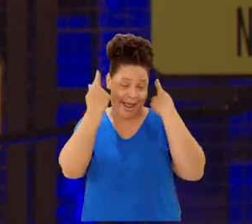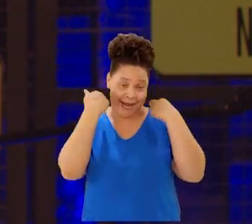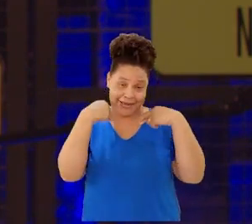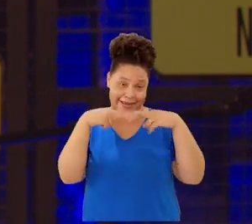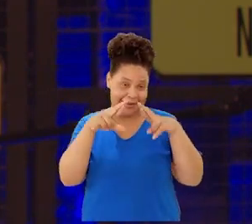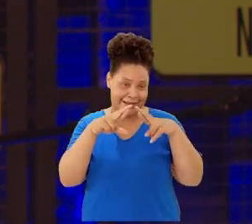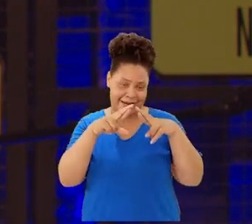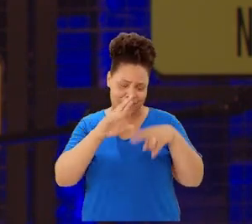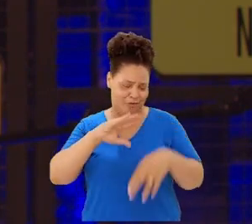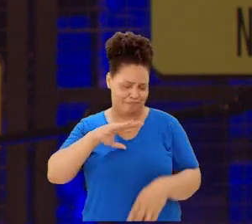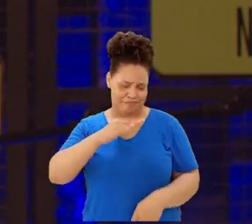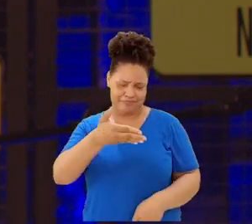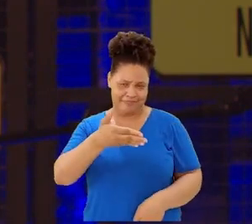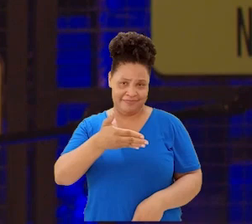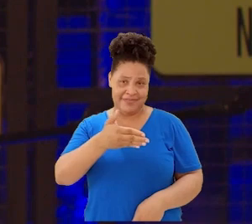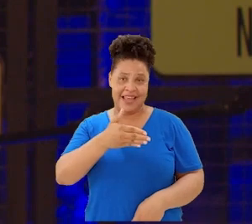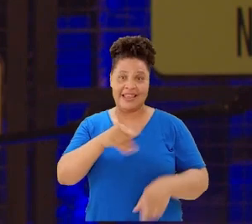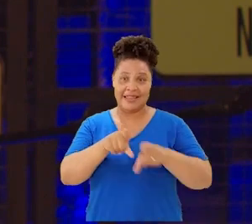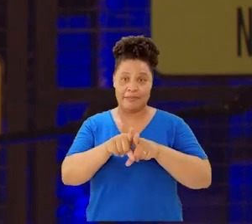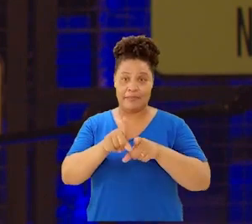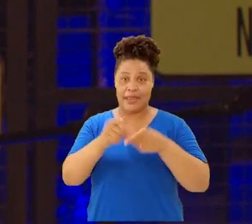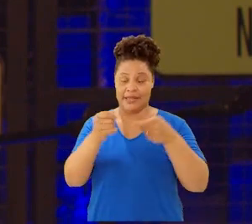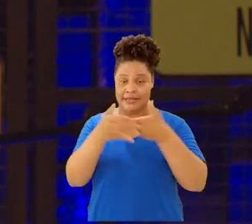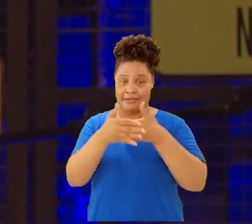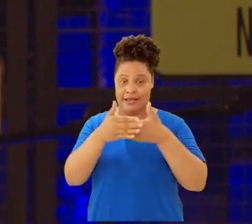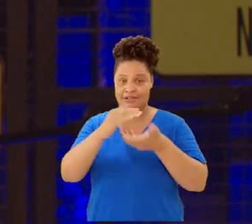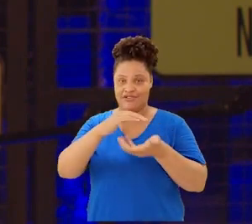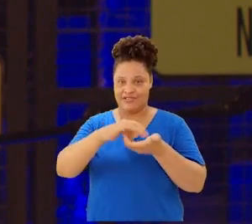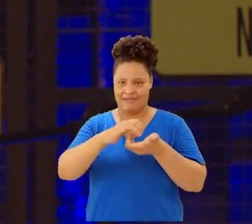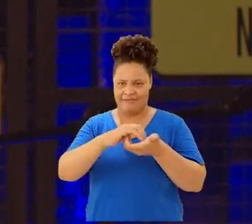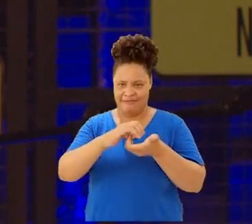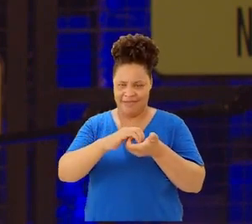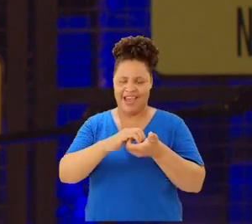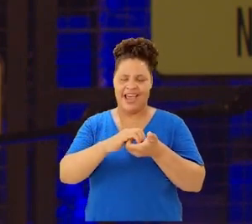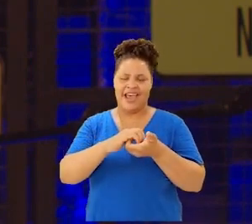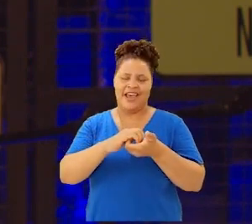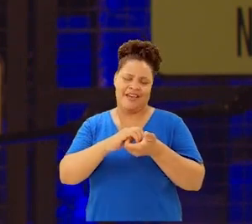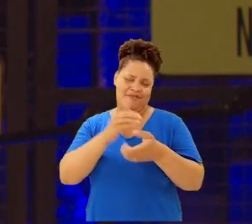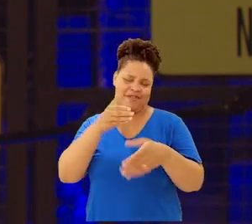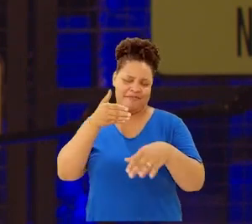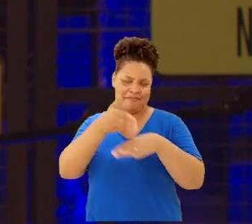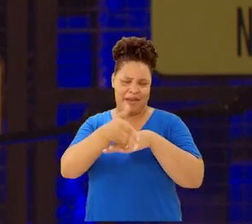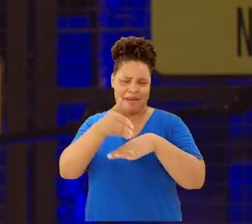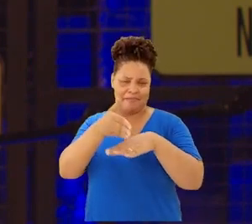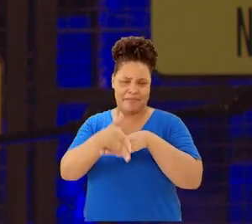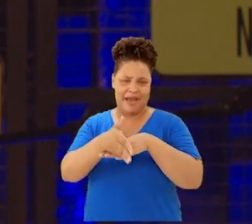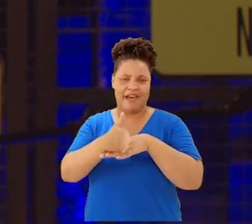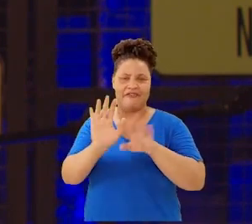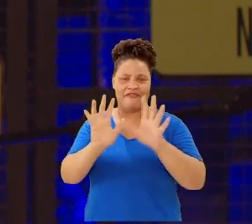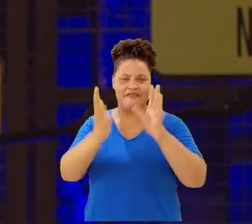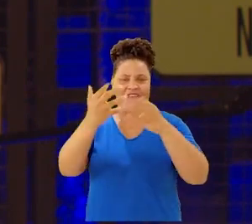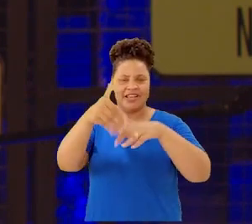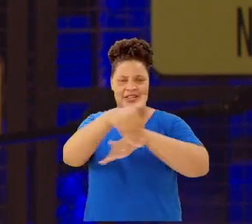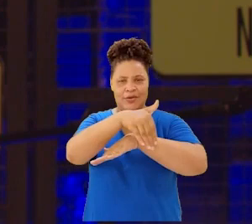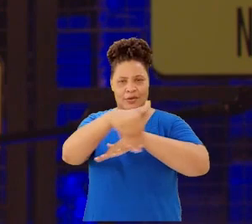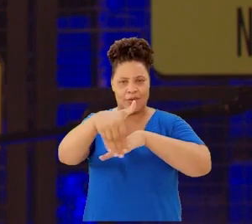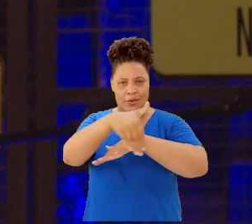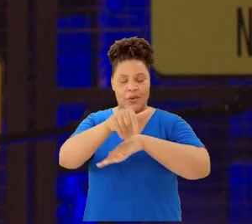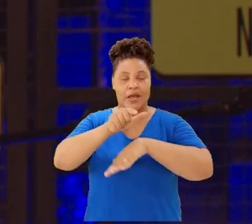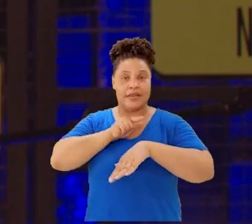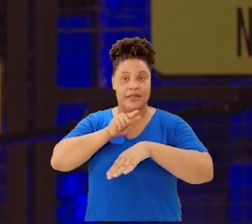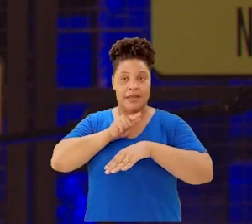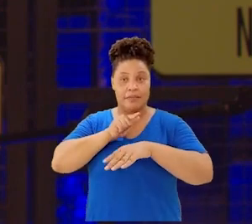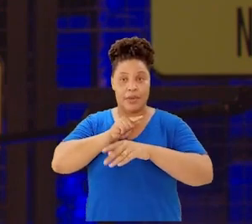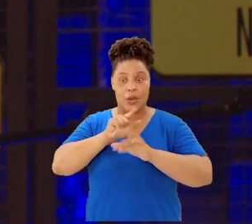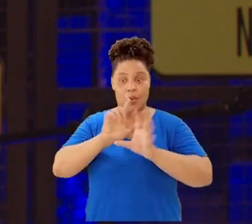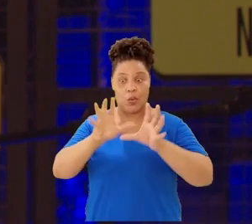lá em Santo Amaro eu participei de muita festa de rua. A gente tinha um grupo de